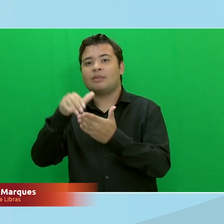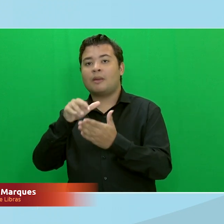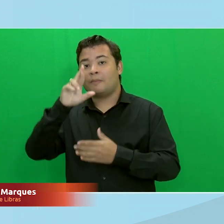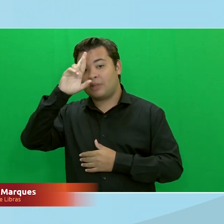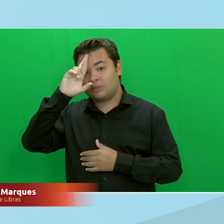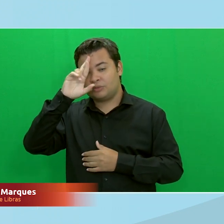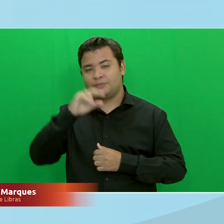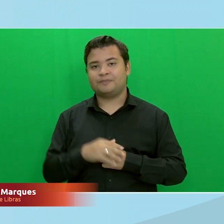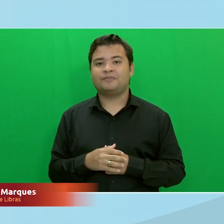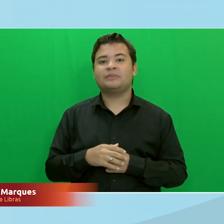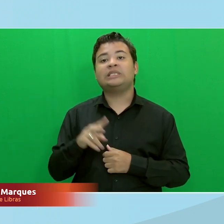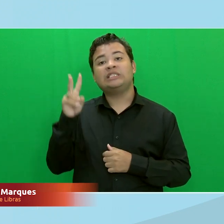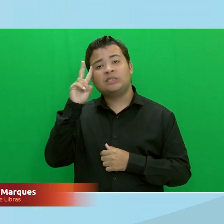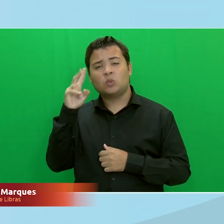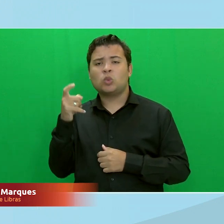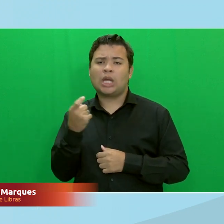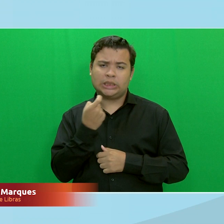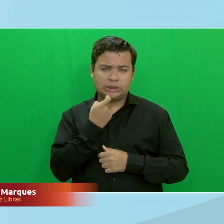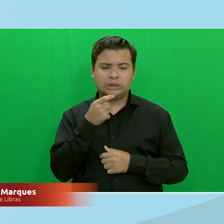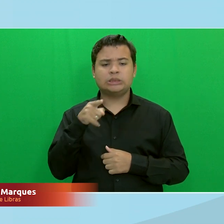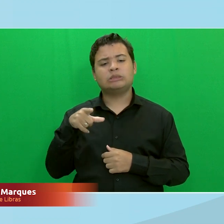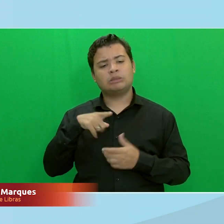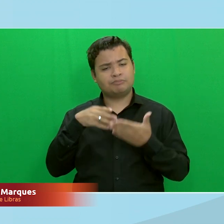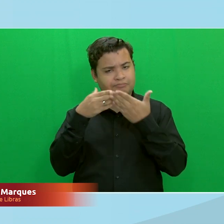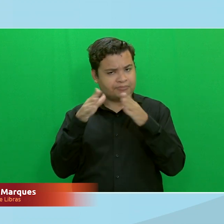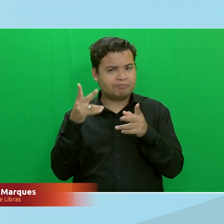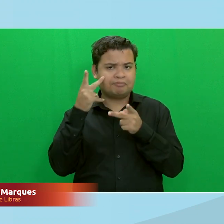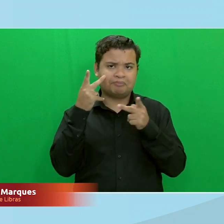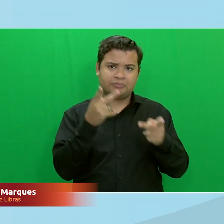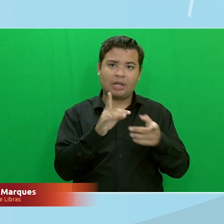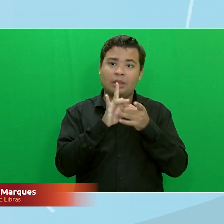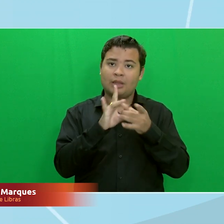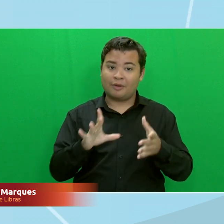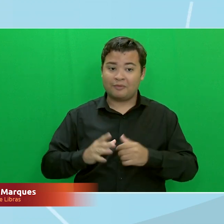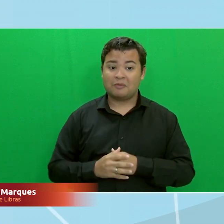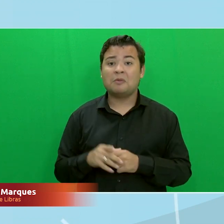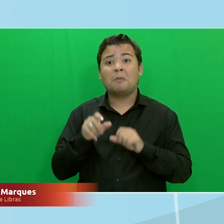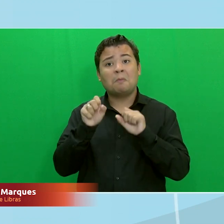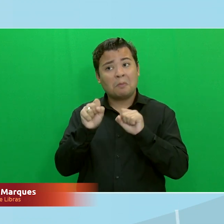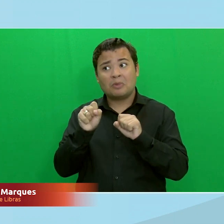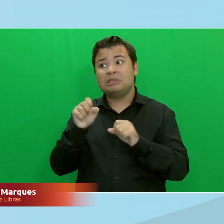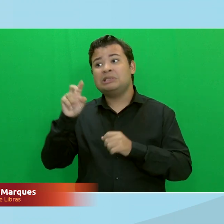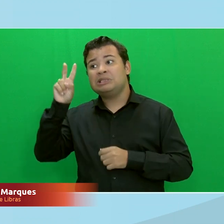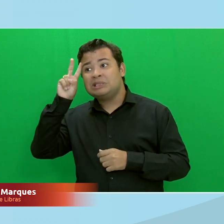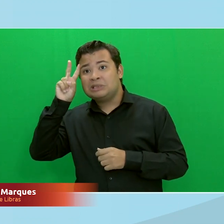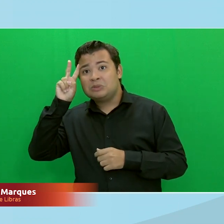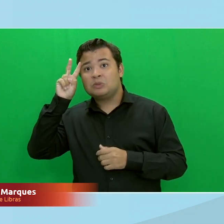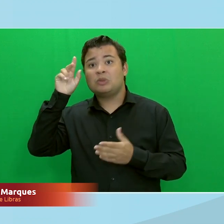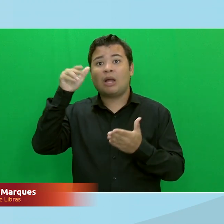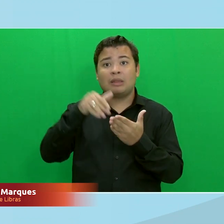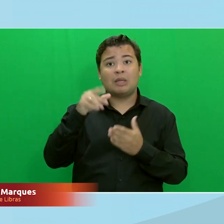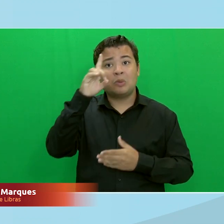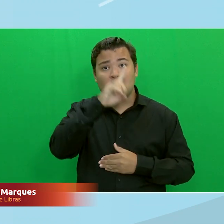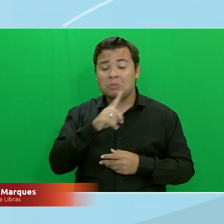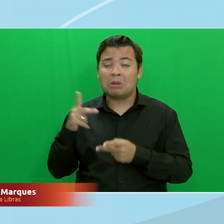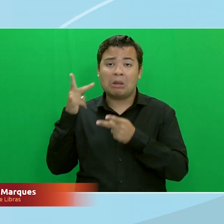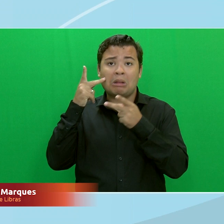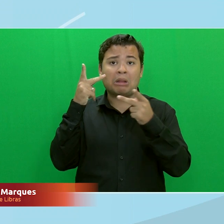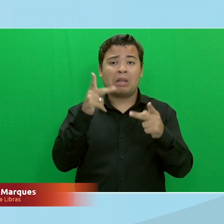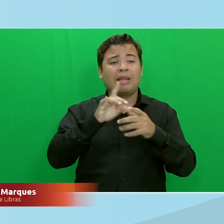segunda a sexta-feira, ela também abre para visitação. Então, agora você tem a semana inteira para conferir todas